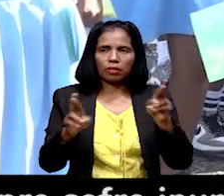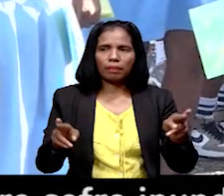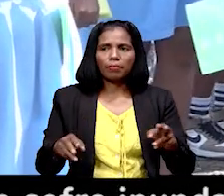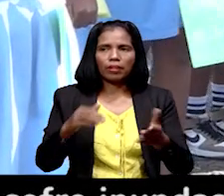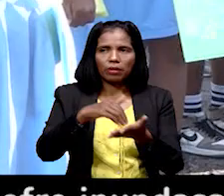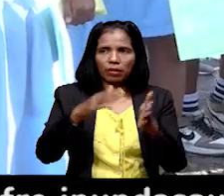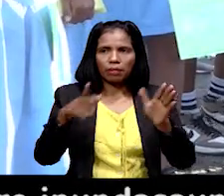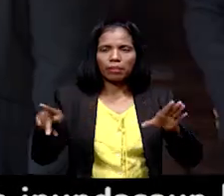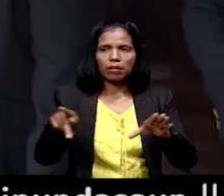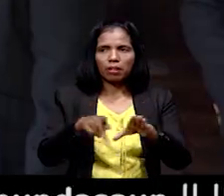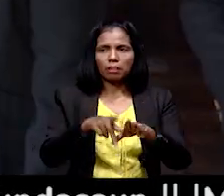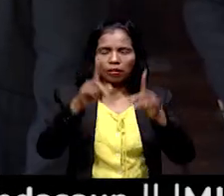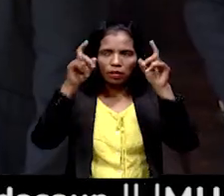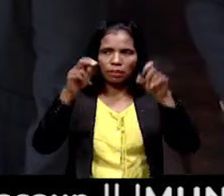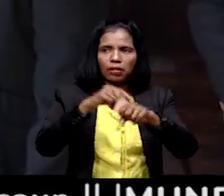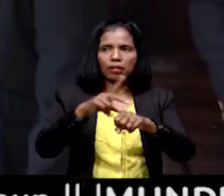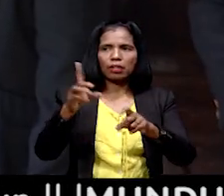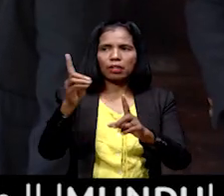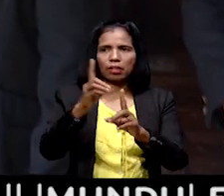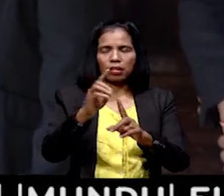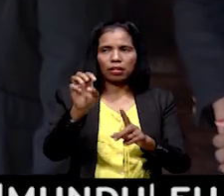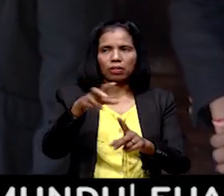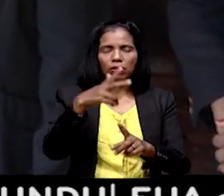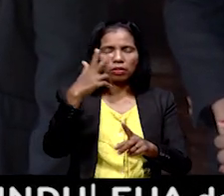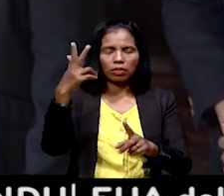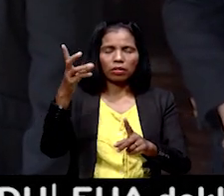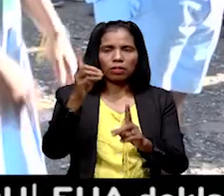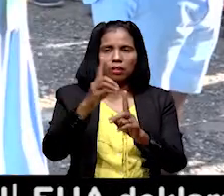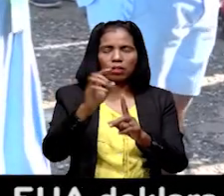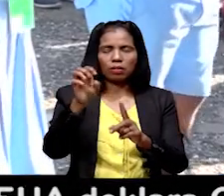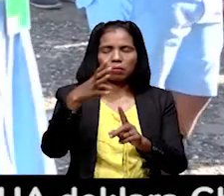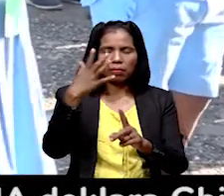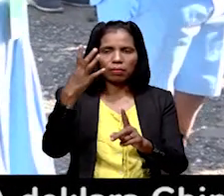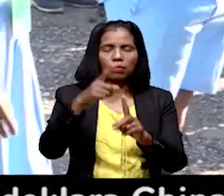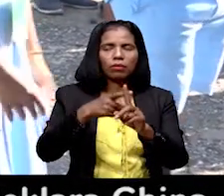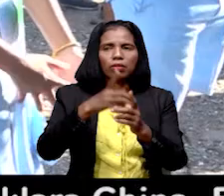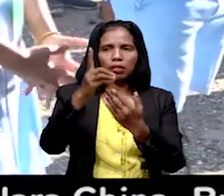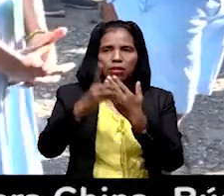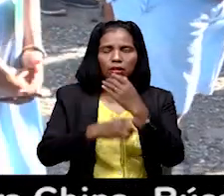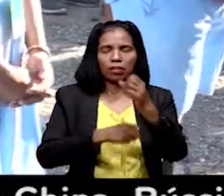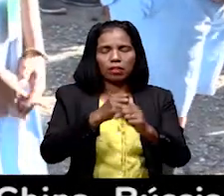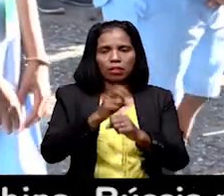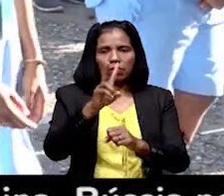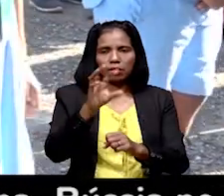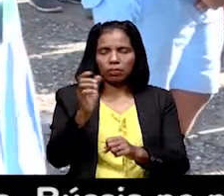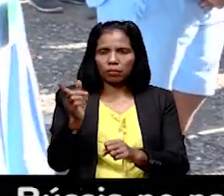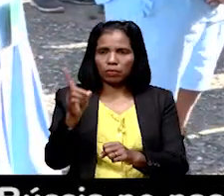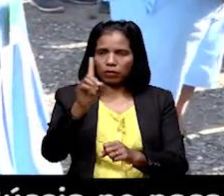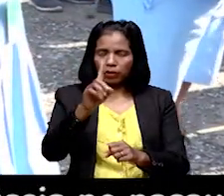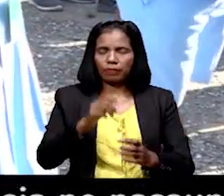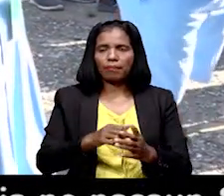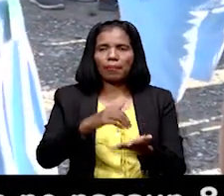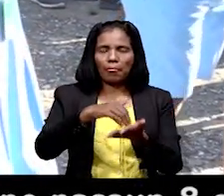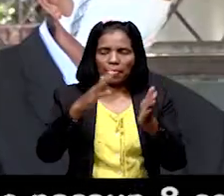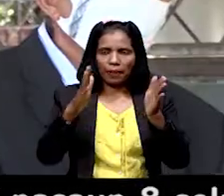participa do exame nacional e a Loron Sanur Recintolo, to Loron Sanur Recin Lima, foi em dezembro, tinha em Ringrua, Ruanul Recin Ida. Estudante Sira